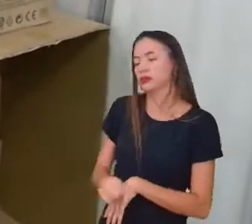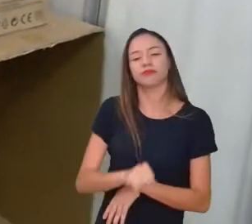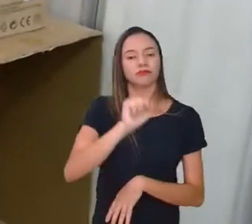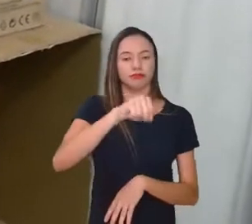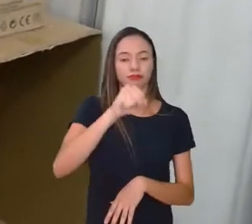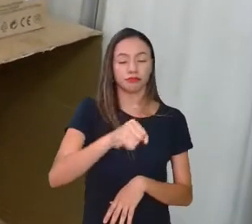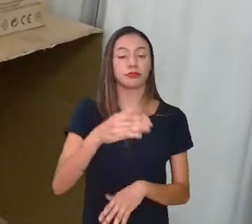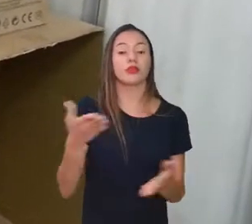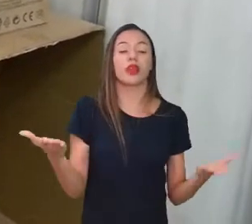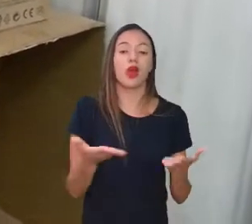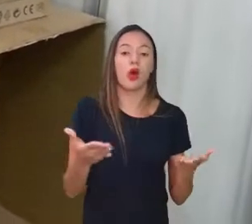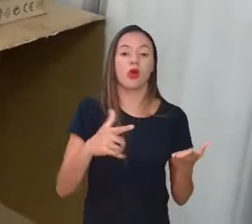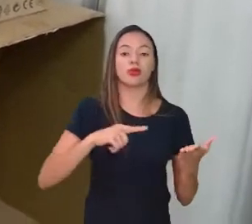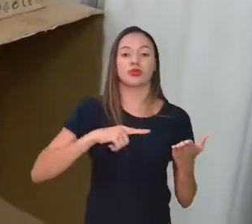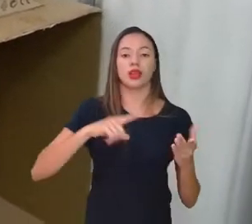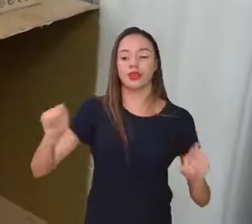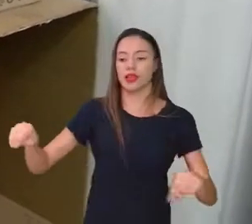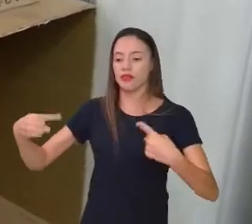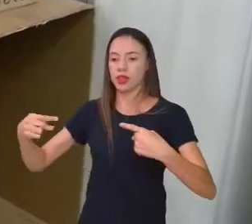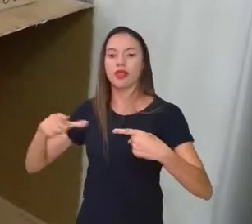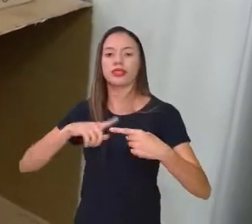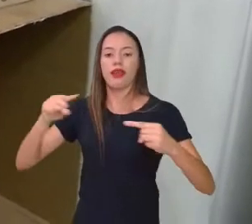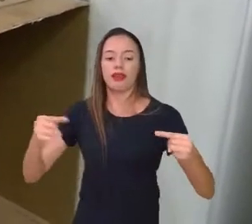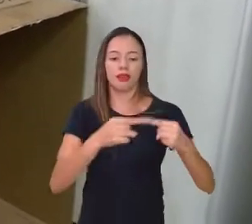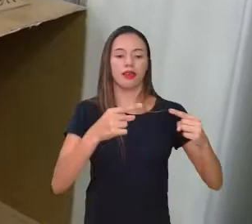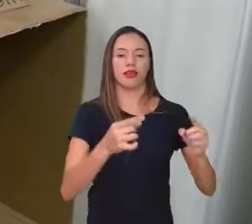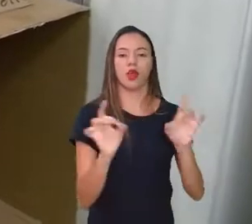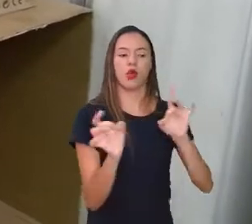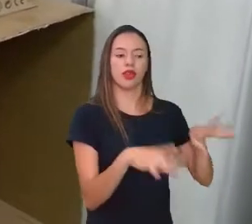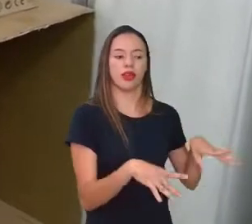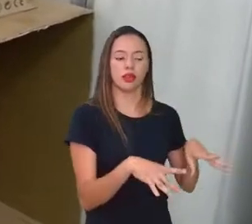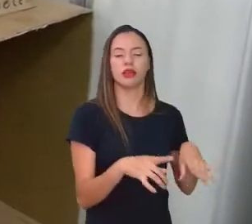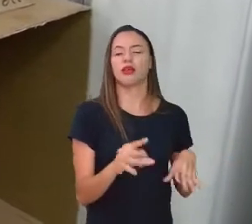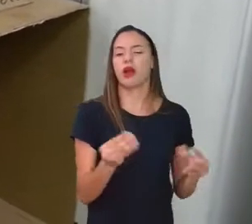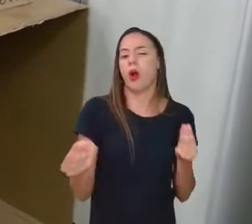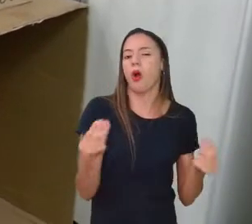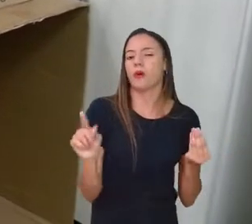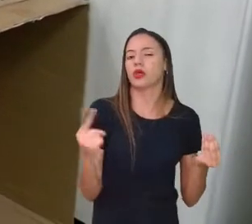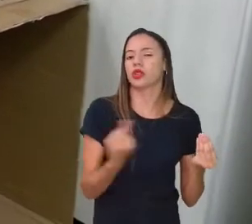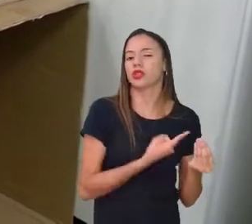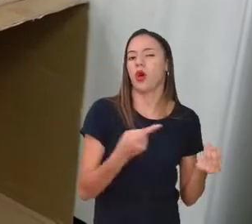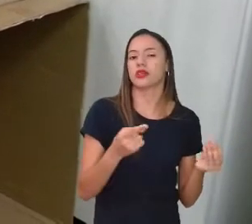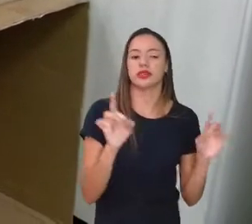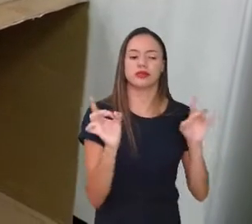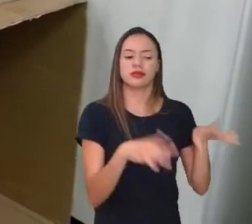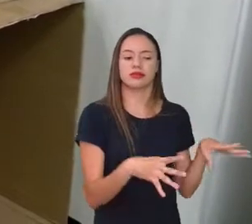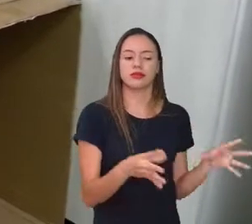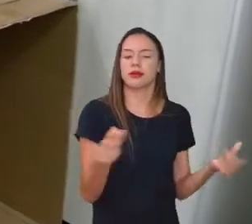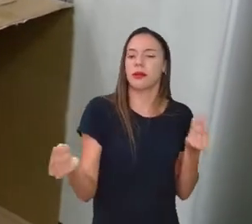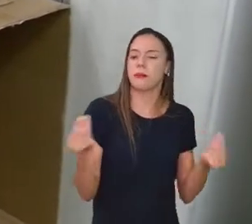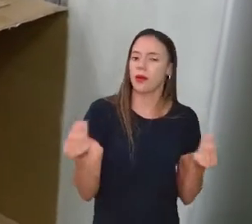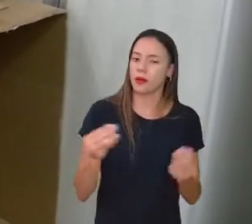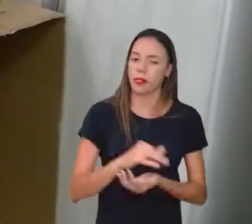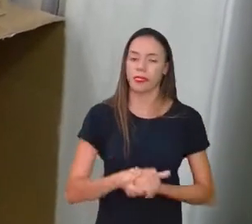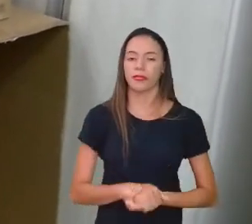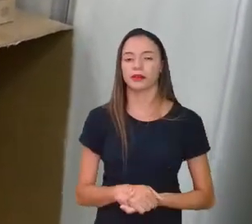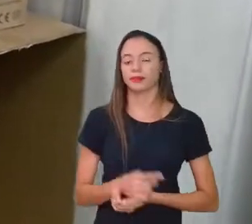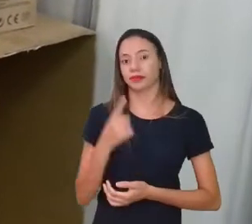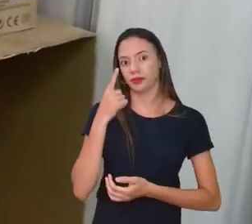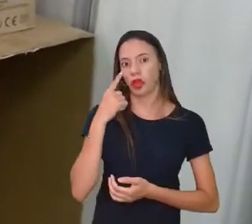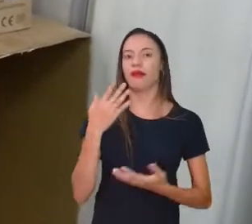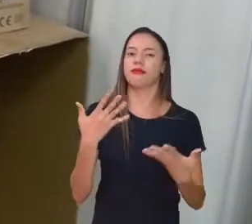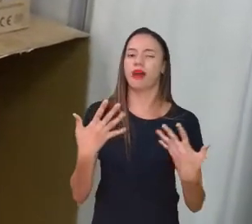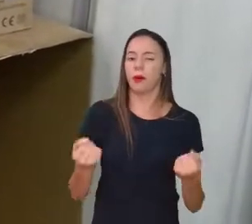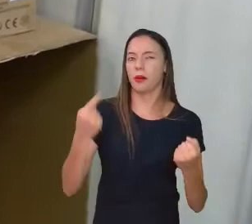é relacionado a esse descarte. Como a gente vai descartar? Pensando aí vamos